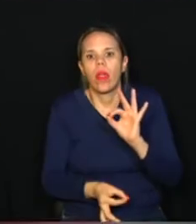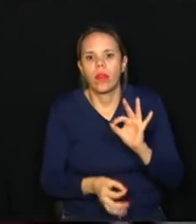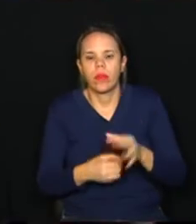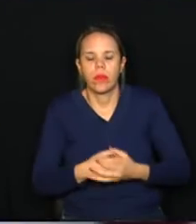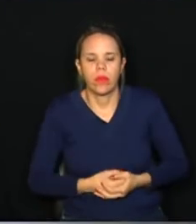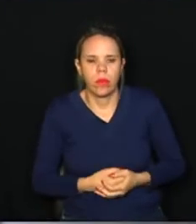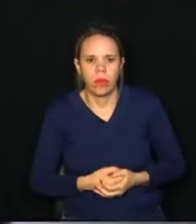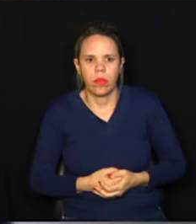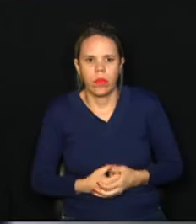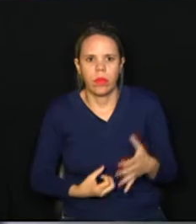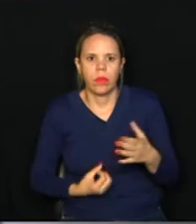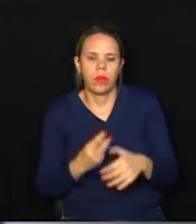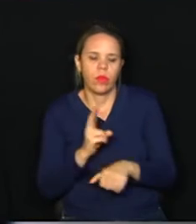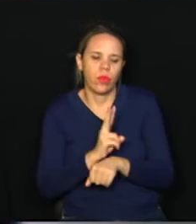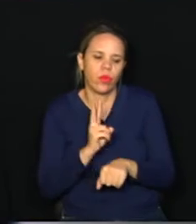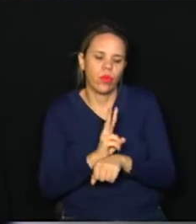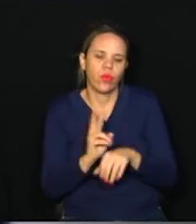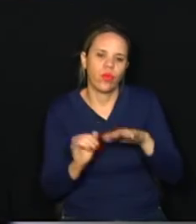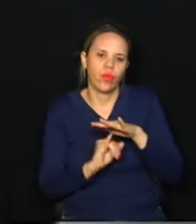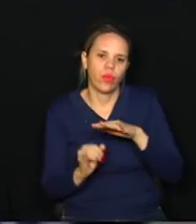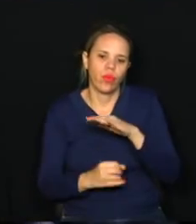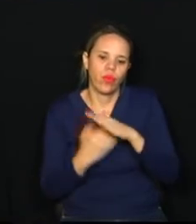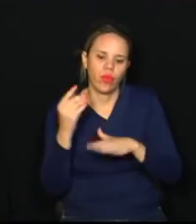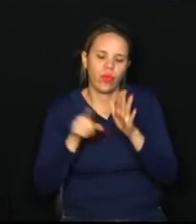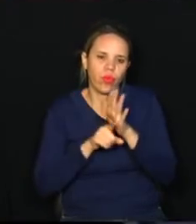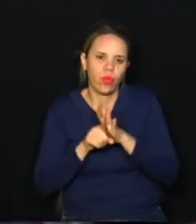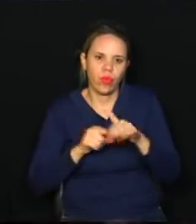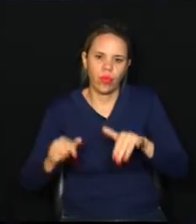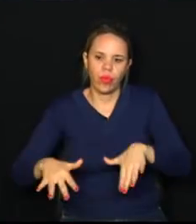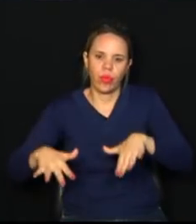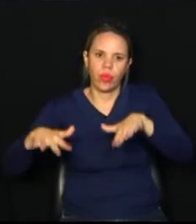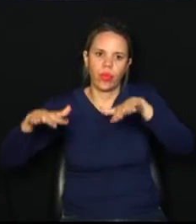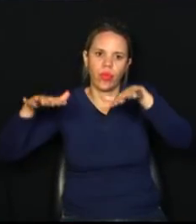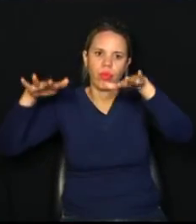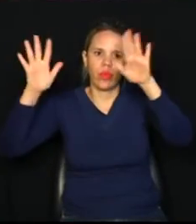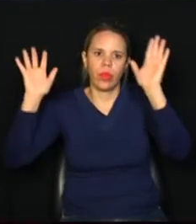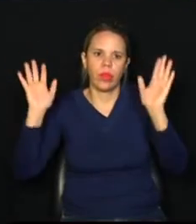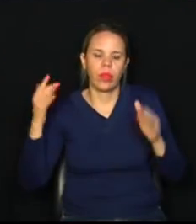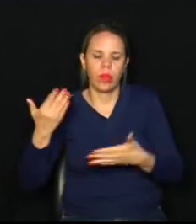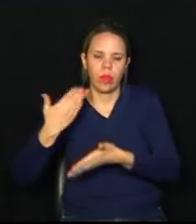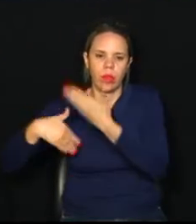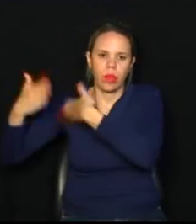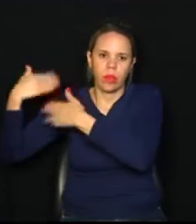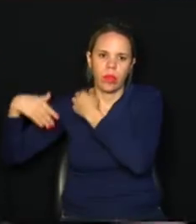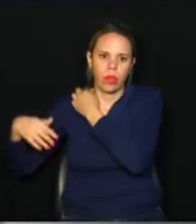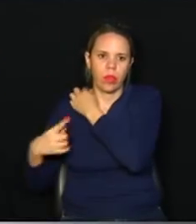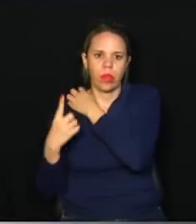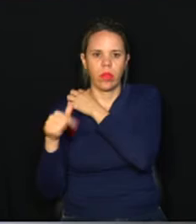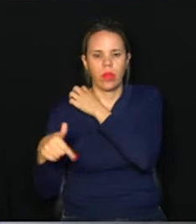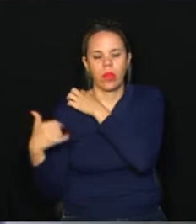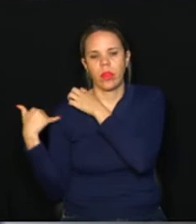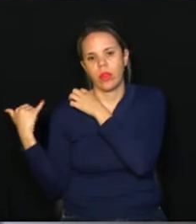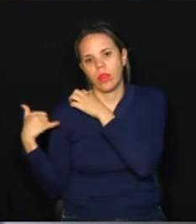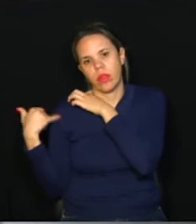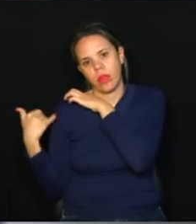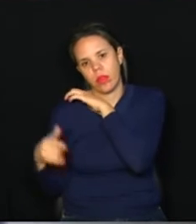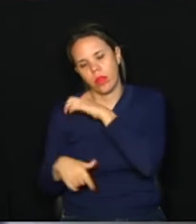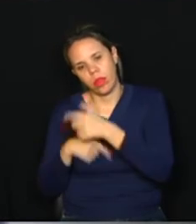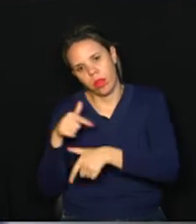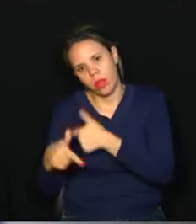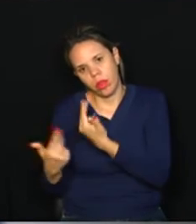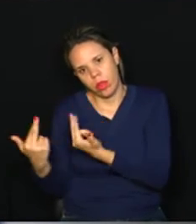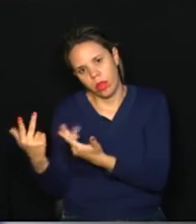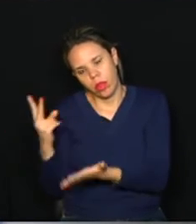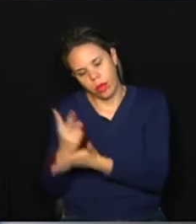eu fui criado dentro de uma organização de pesquisa desde a época dos meus 17 anos, que eu trabalho